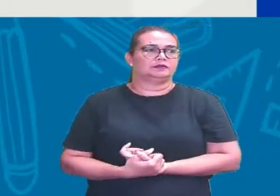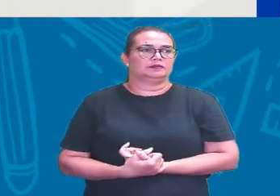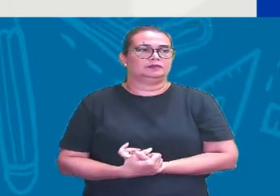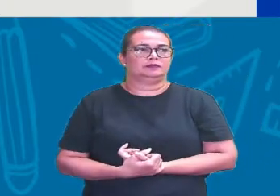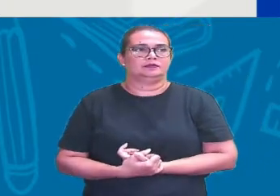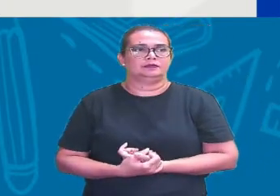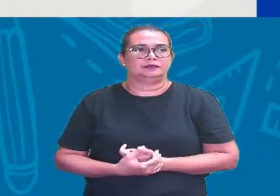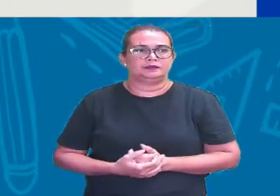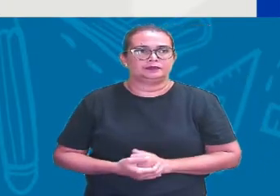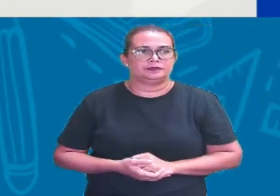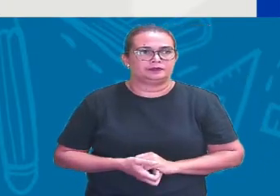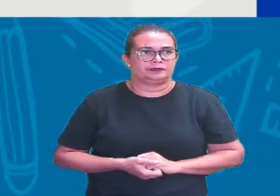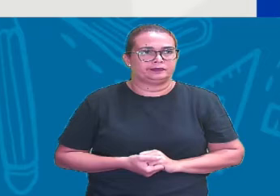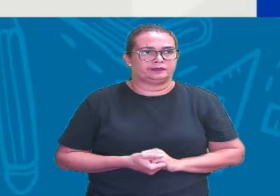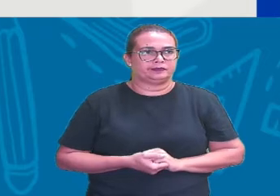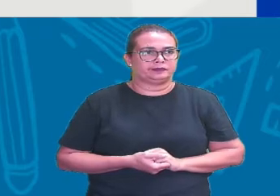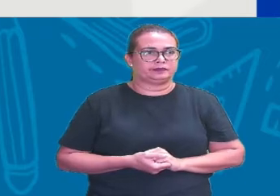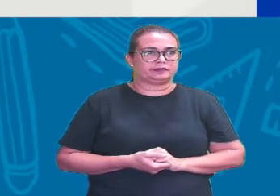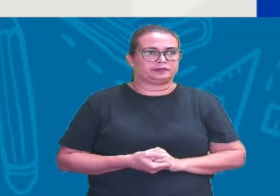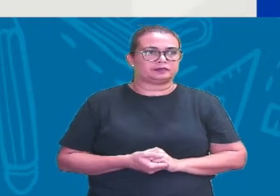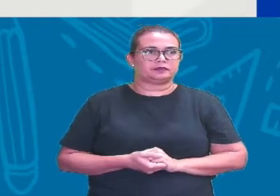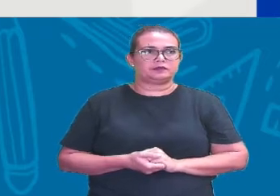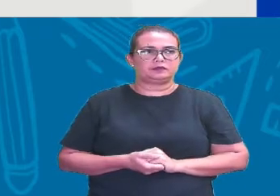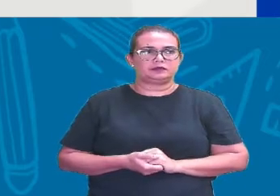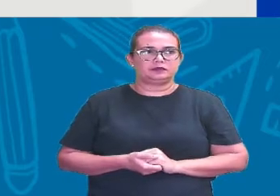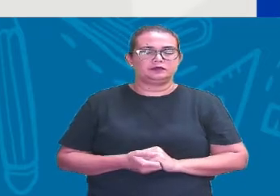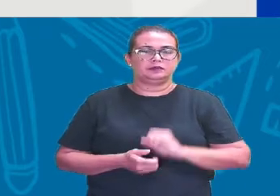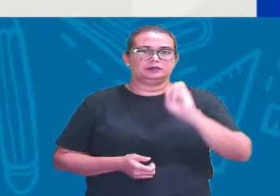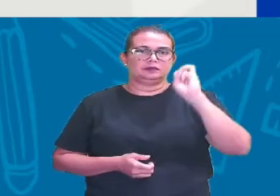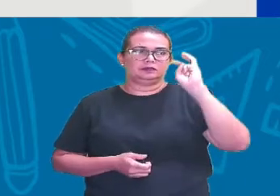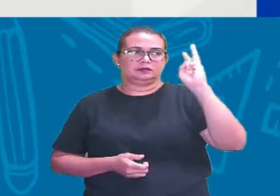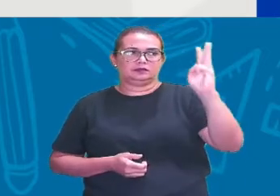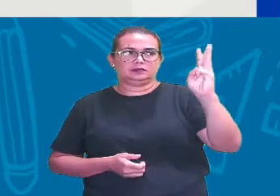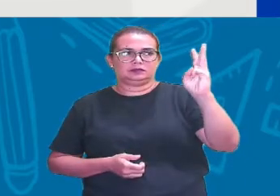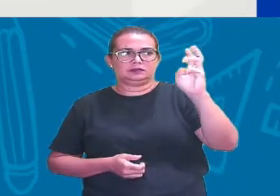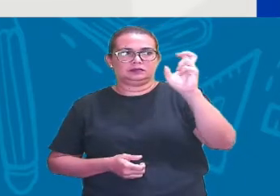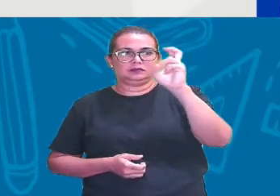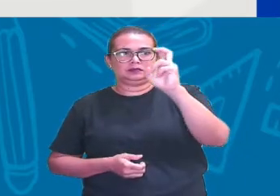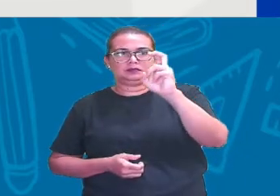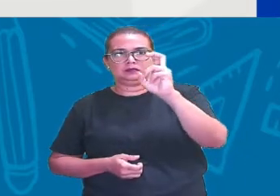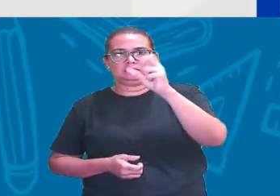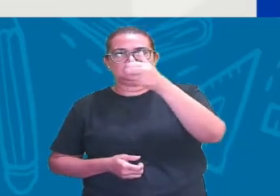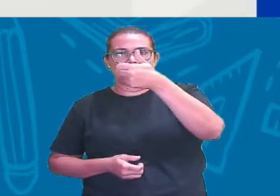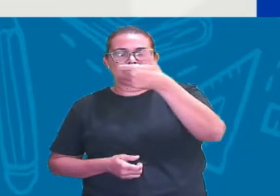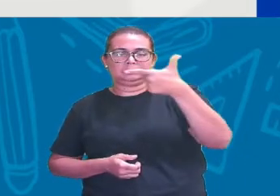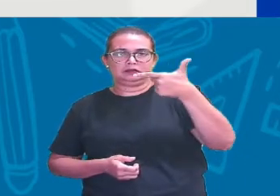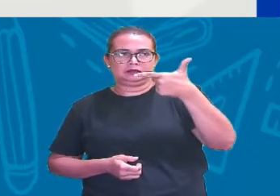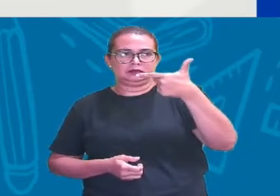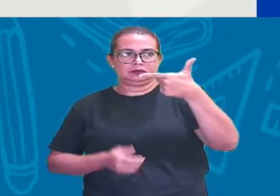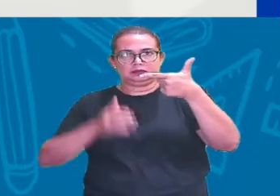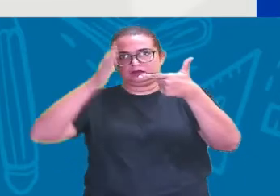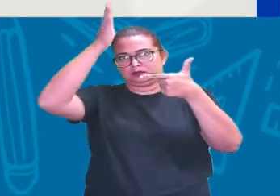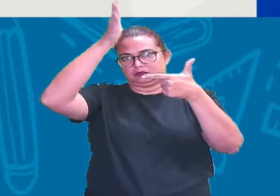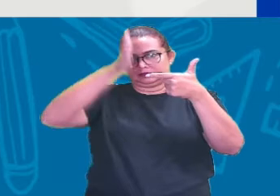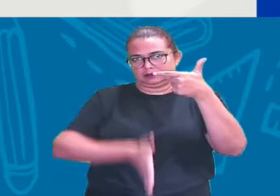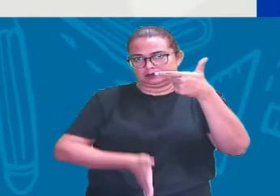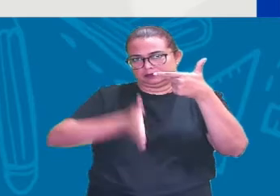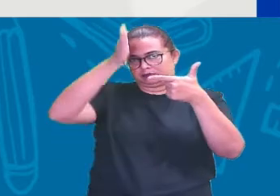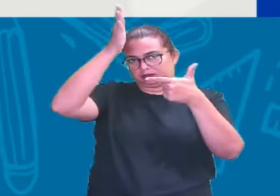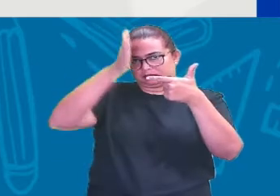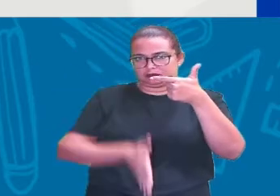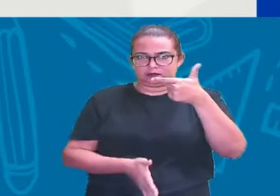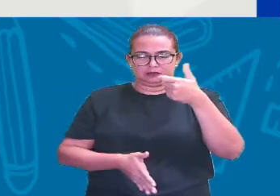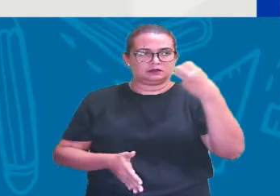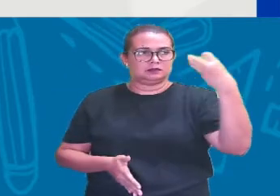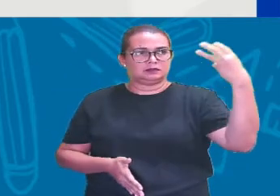Fazendo, ó, separando aqui, ó, 3, 5 e 12. Fazendo fatoração